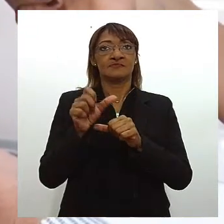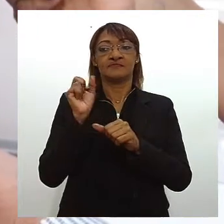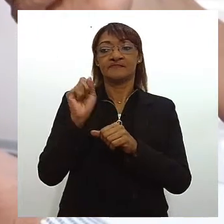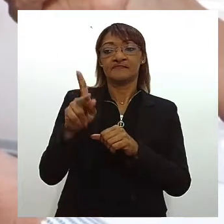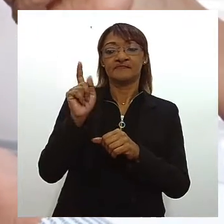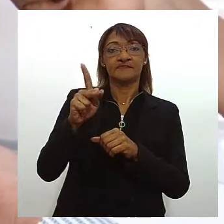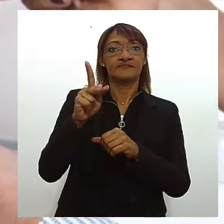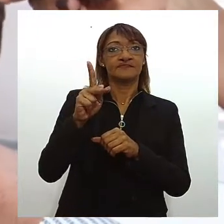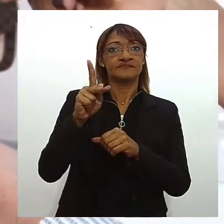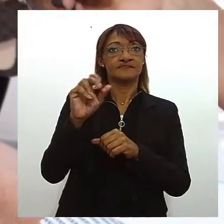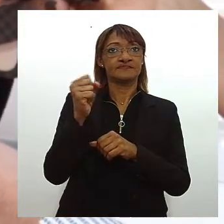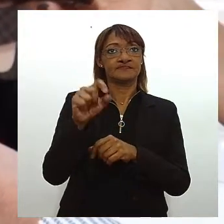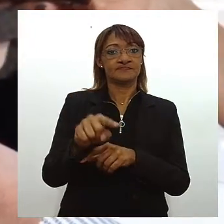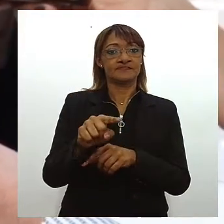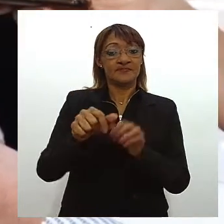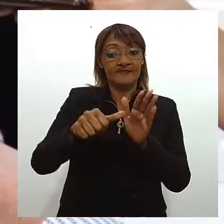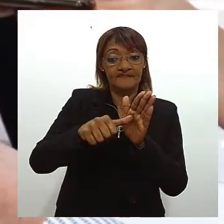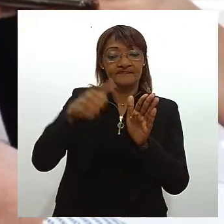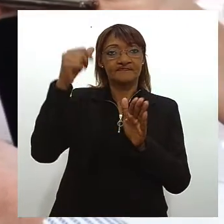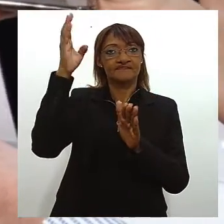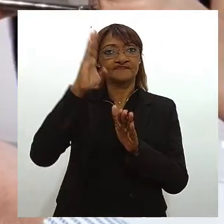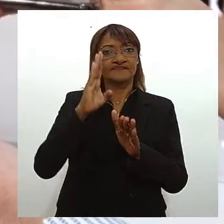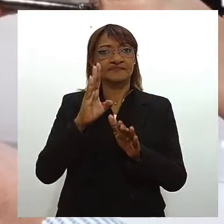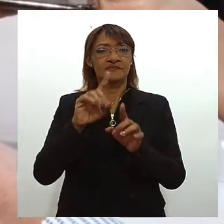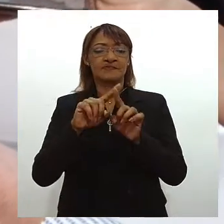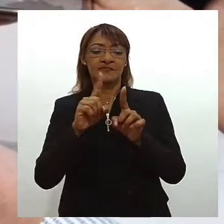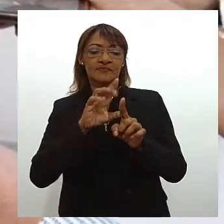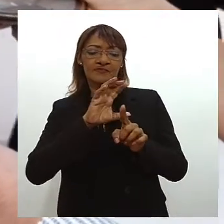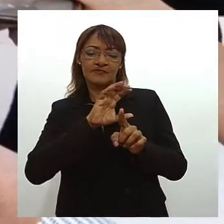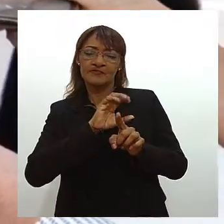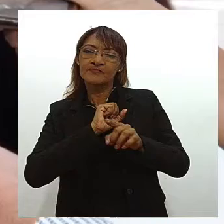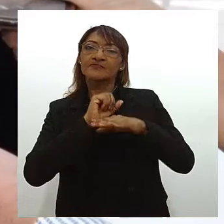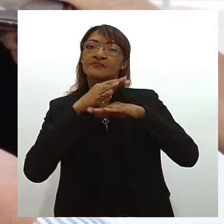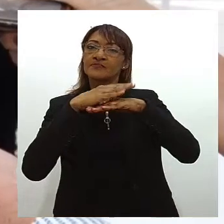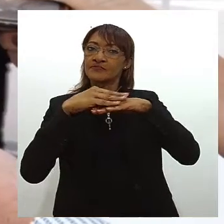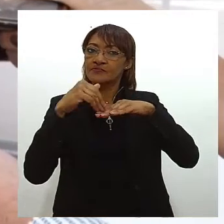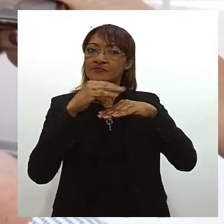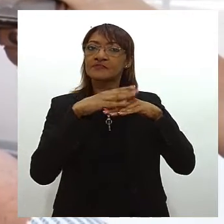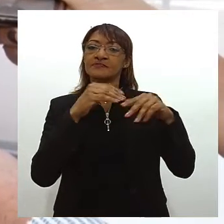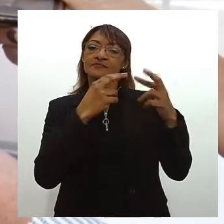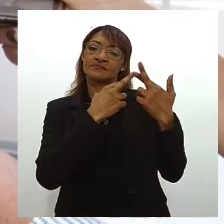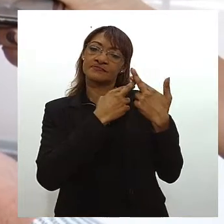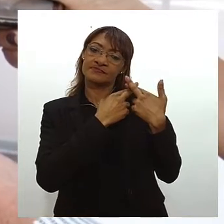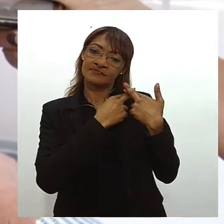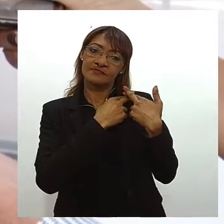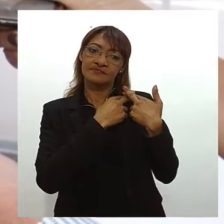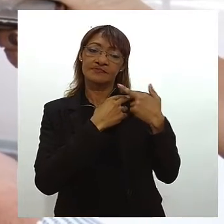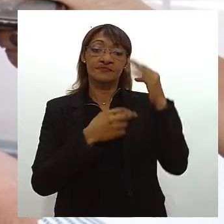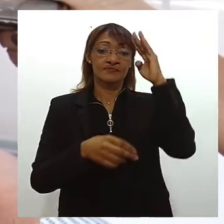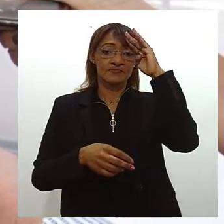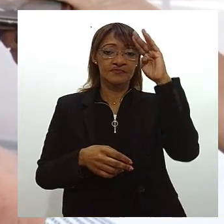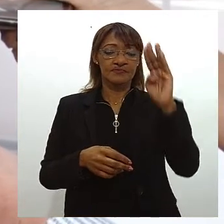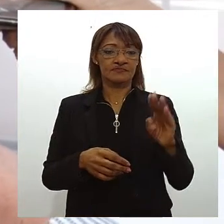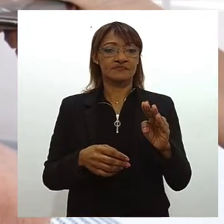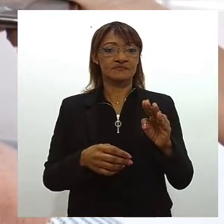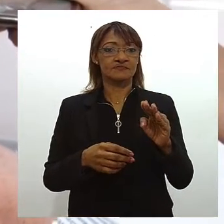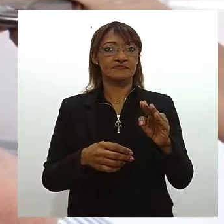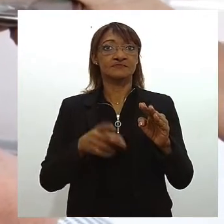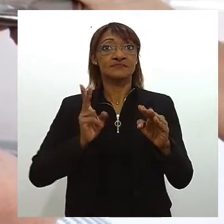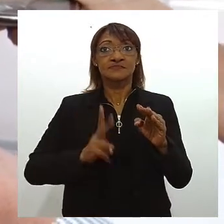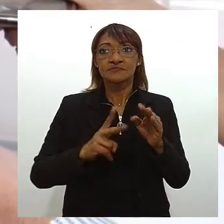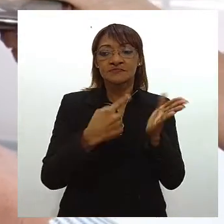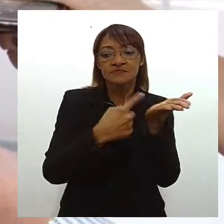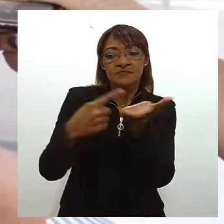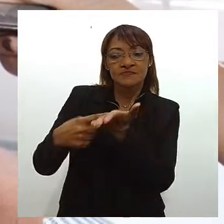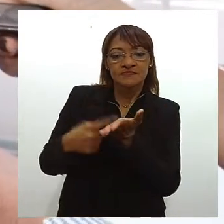do Brasil, mas feita com amor, com carinho e com muita responsabilidade. E, acima de tudo, com muita conversa e muita negociação